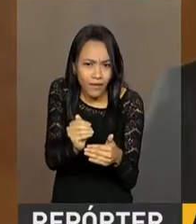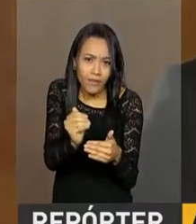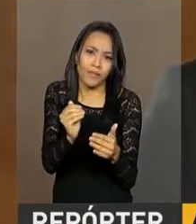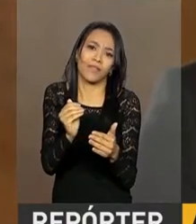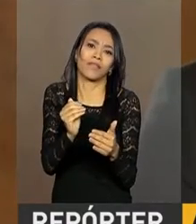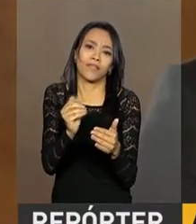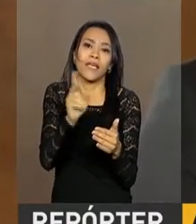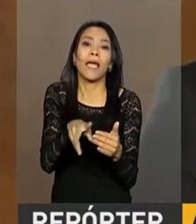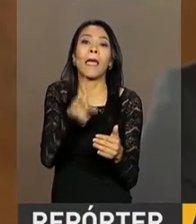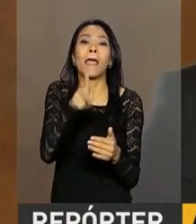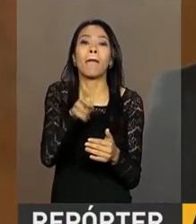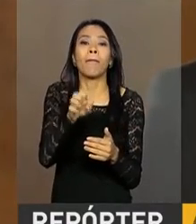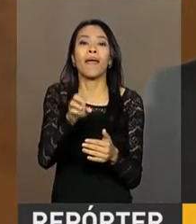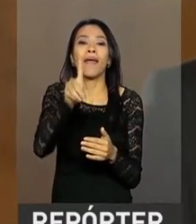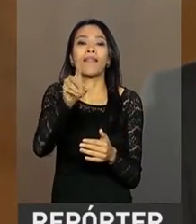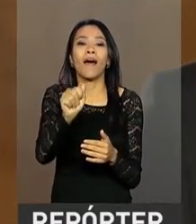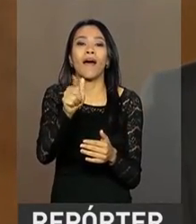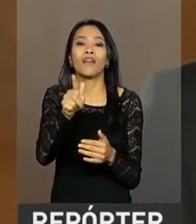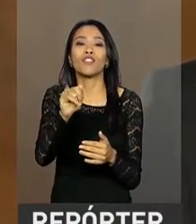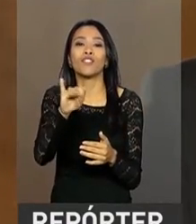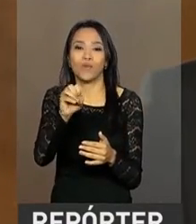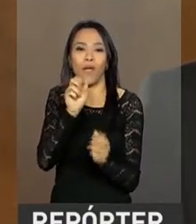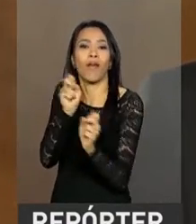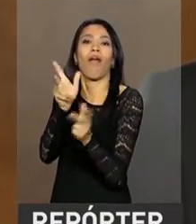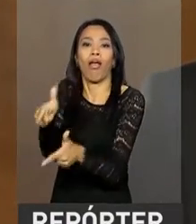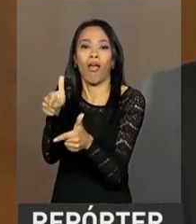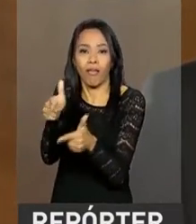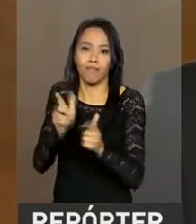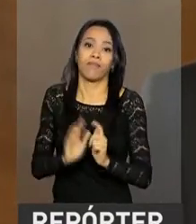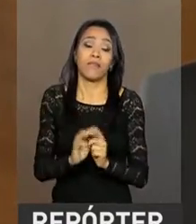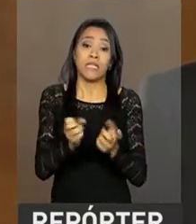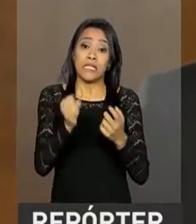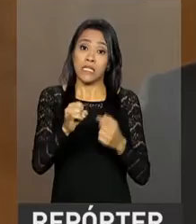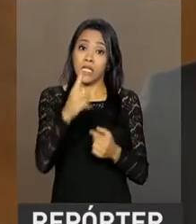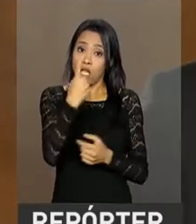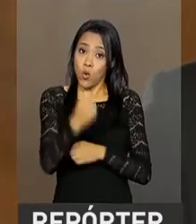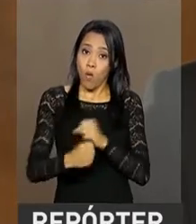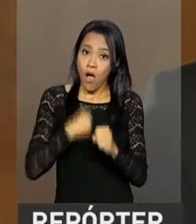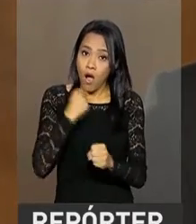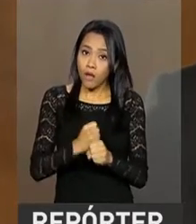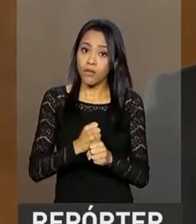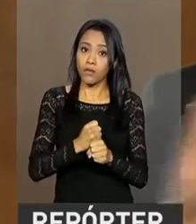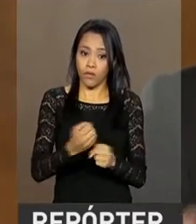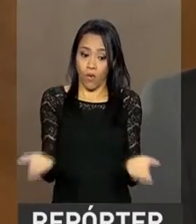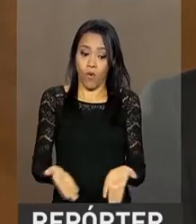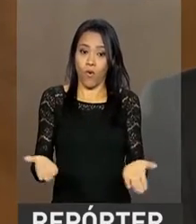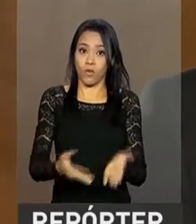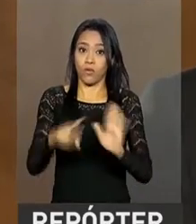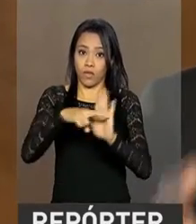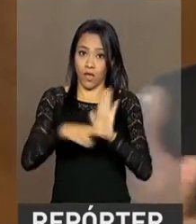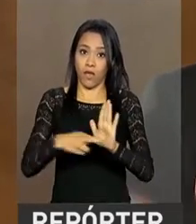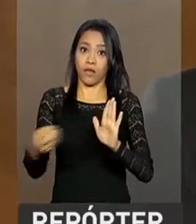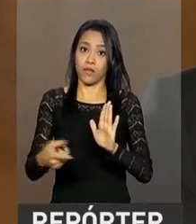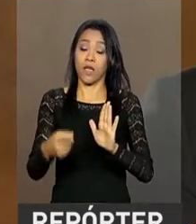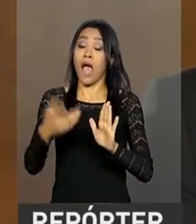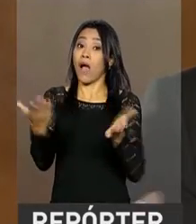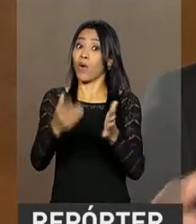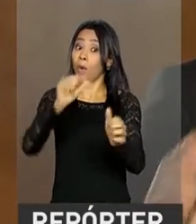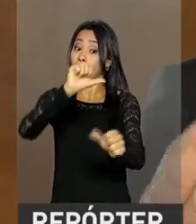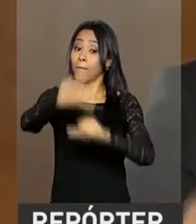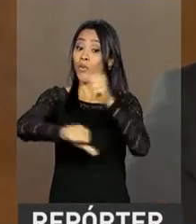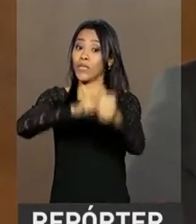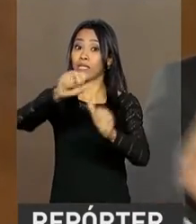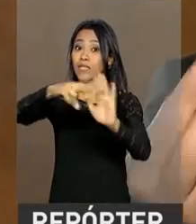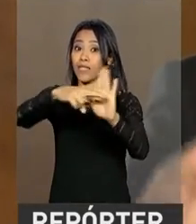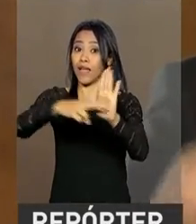chamado de pedágio para se aposentar ou seja se a pessoa se aposentar e um ano nas regras atuais com a reforma da previdência na sua rede transição